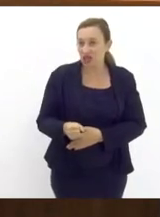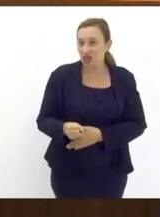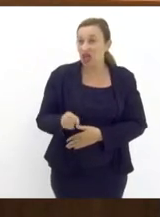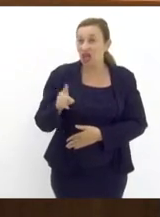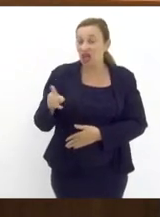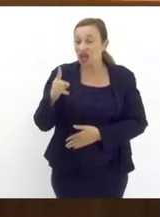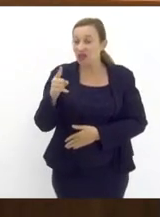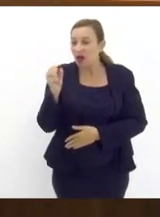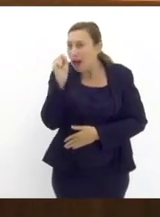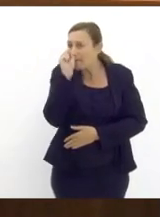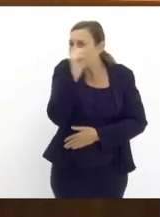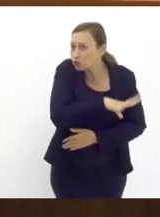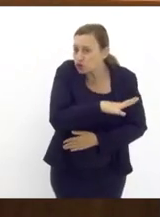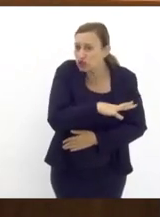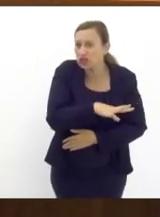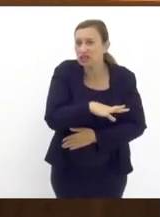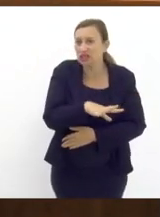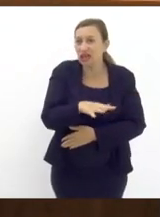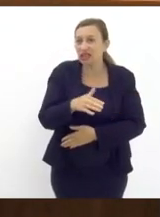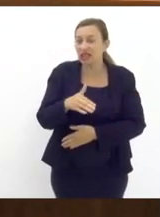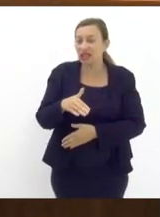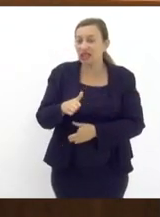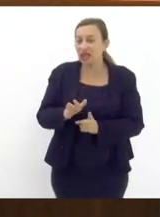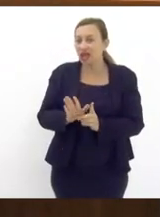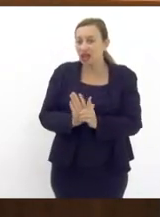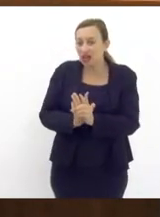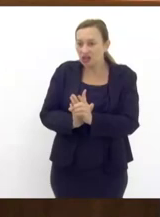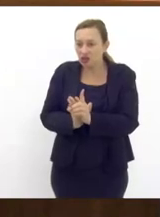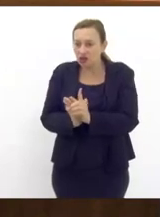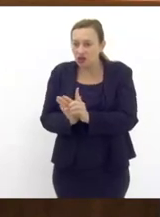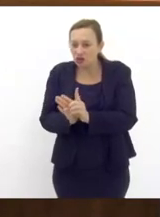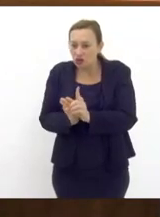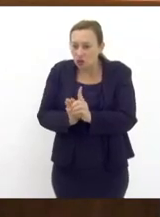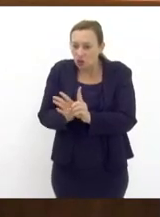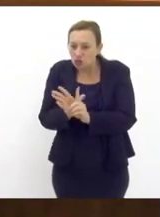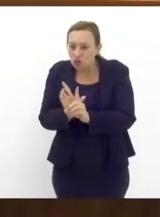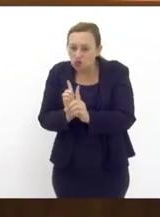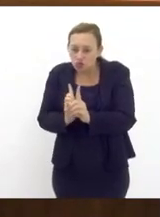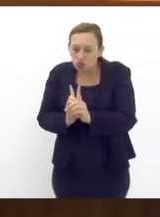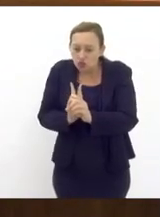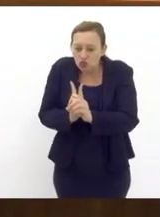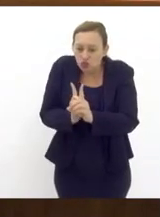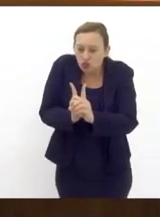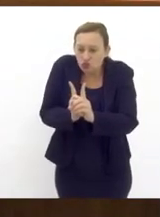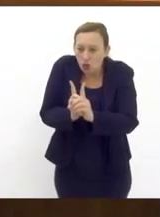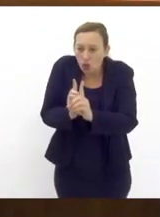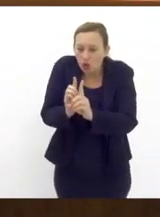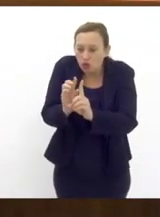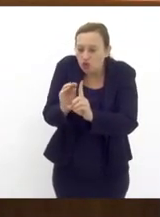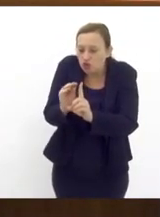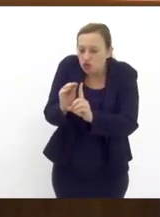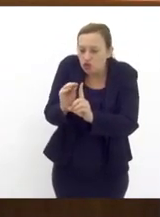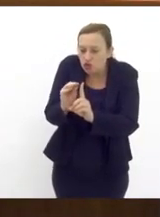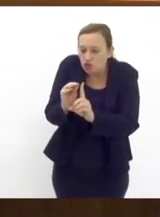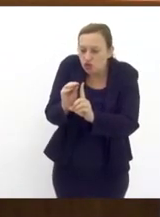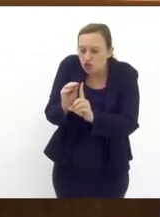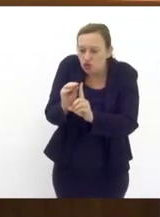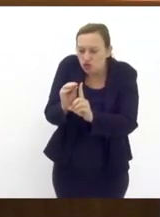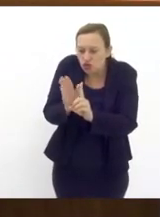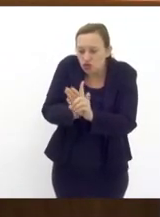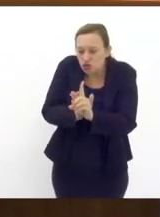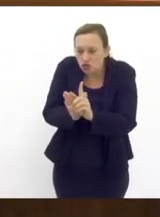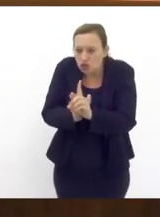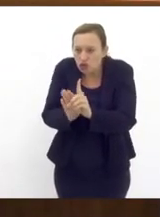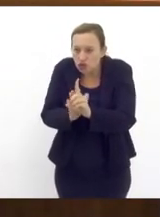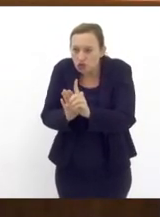abusado ele chegou encostando por trás na deputada ele chegou e falou por trás no ouvido da deputada tem um vídeo